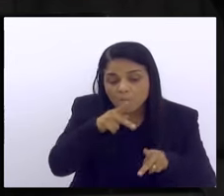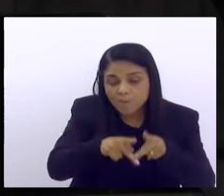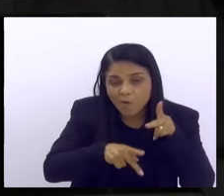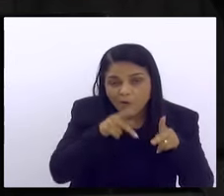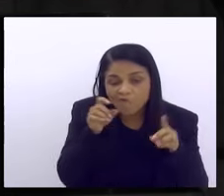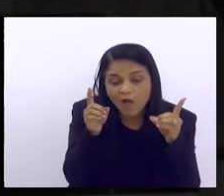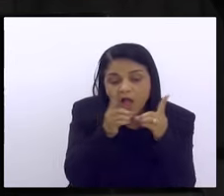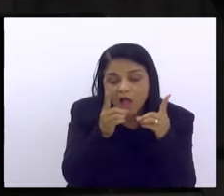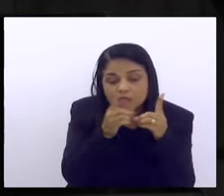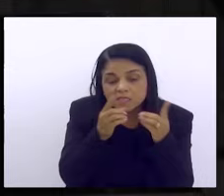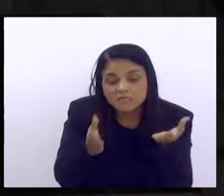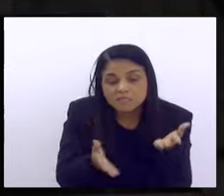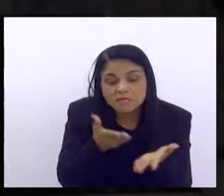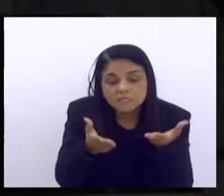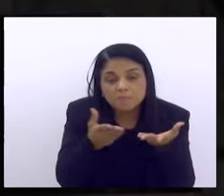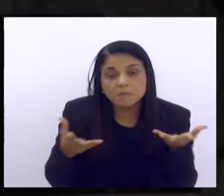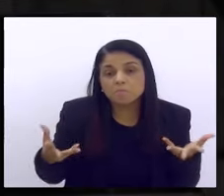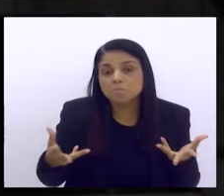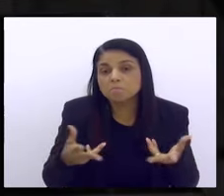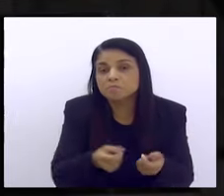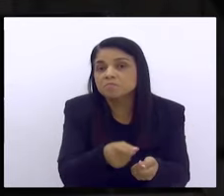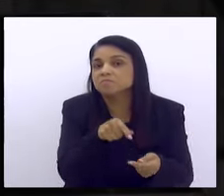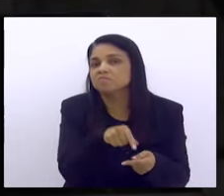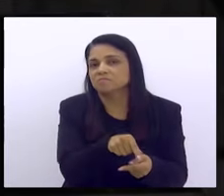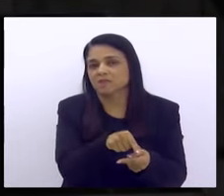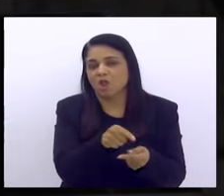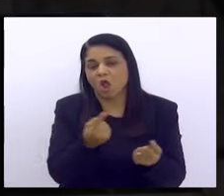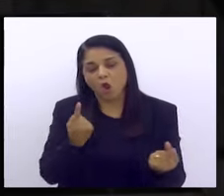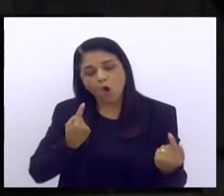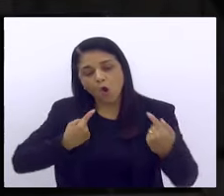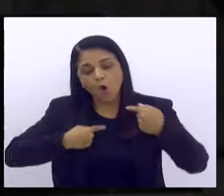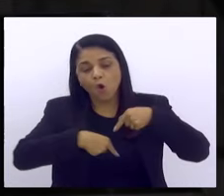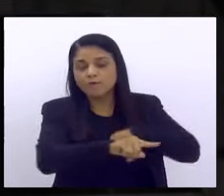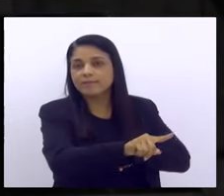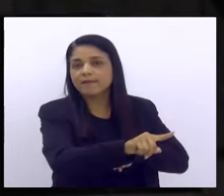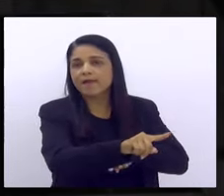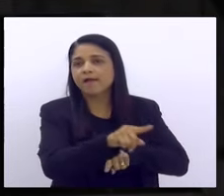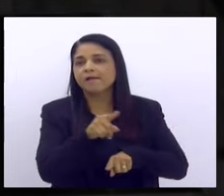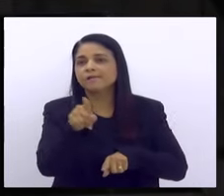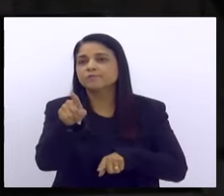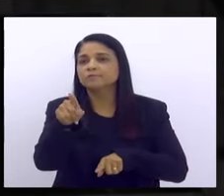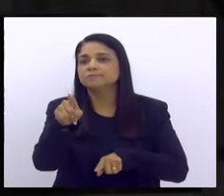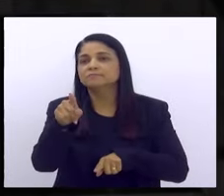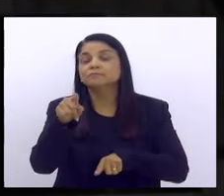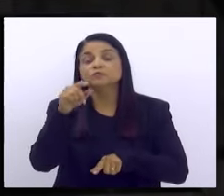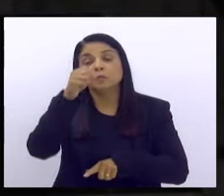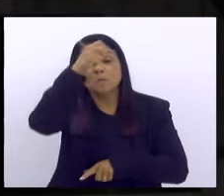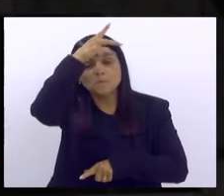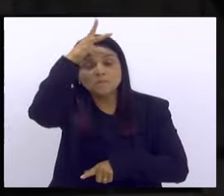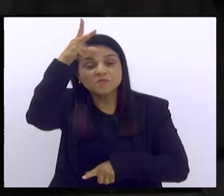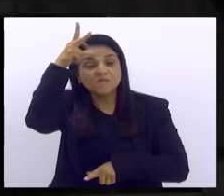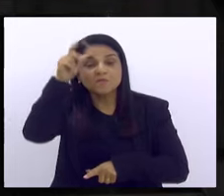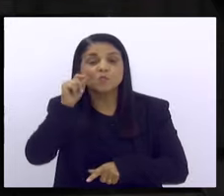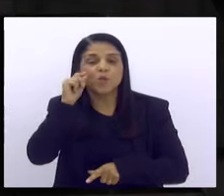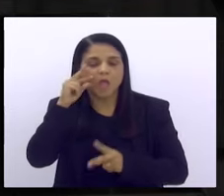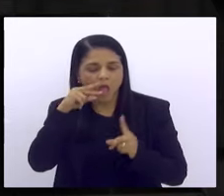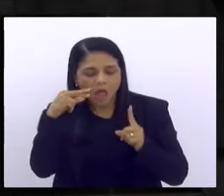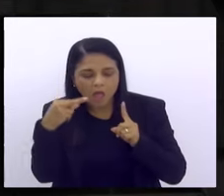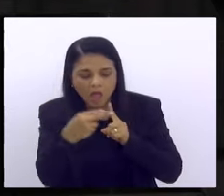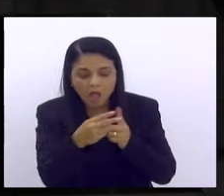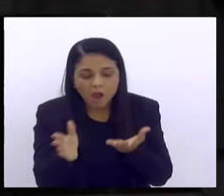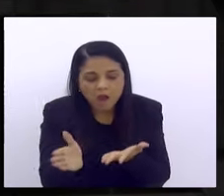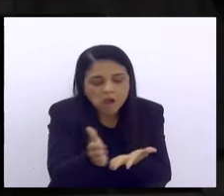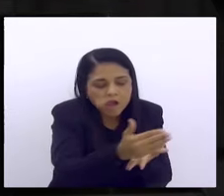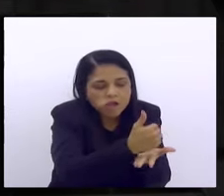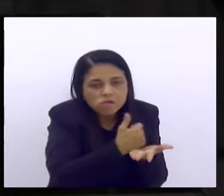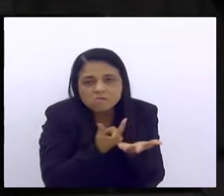atendimento e um tratamento de excelência, ao contrário do senhor prefeitinho, que só visa arrecadar e